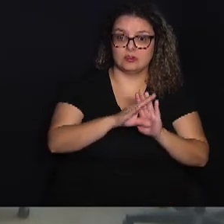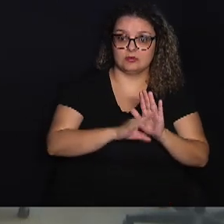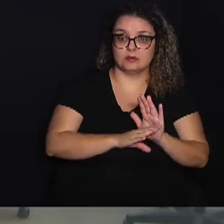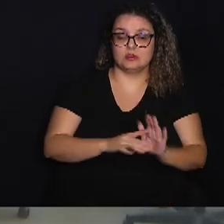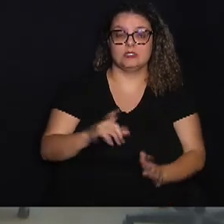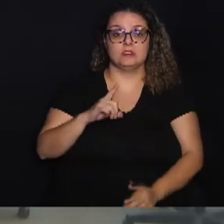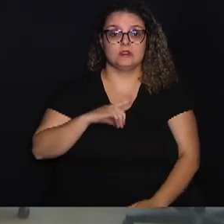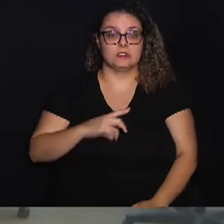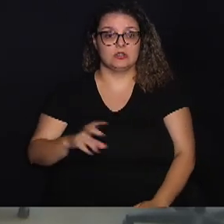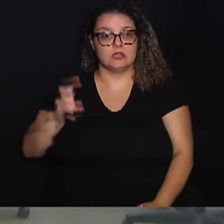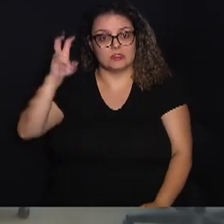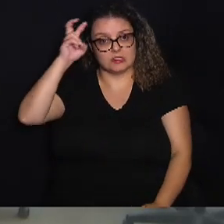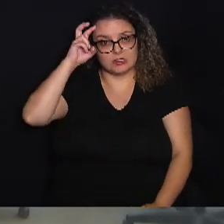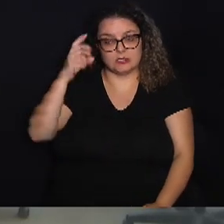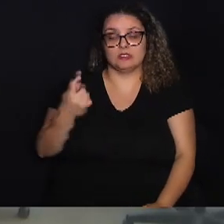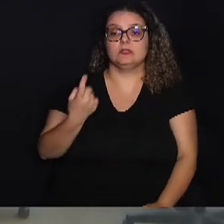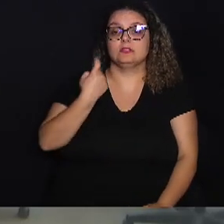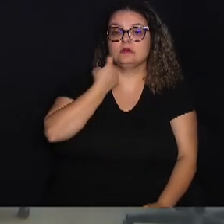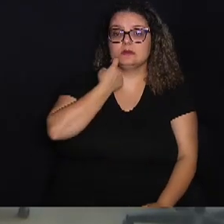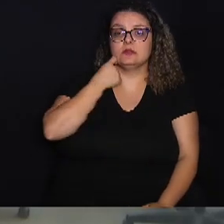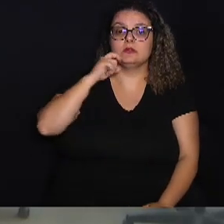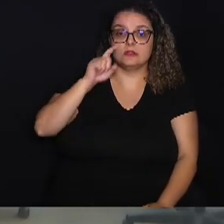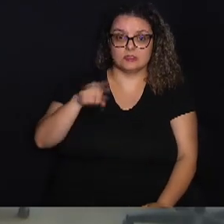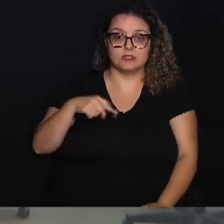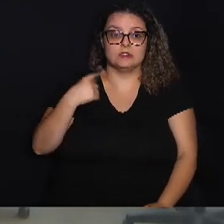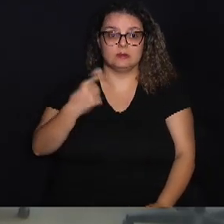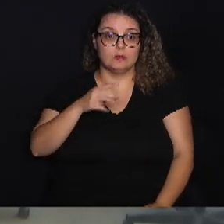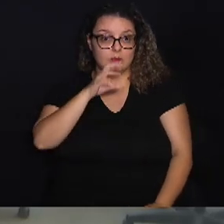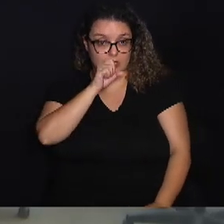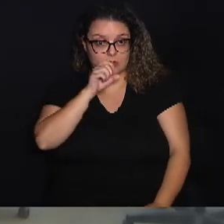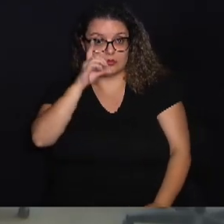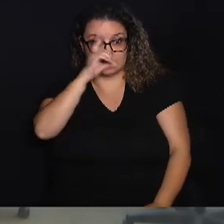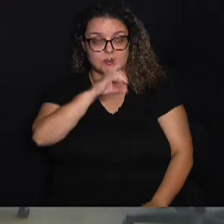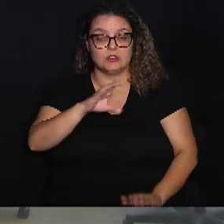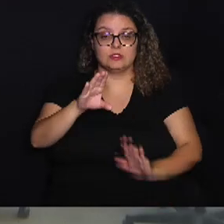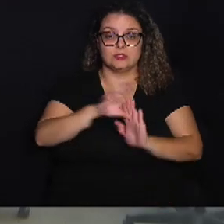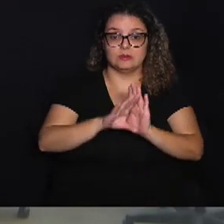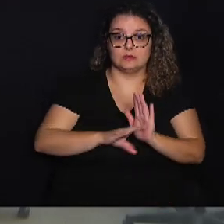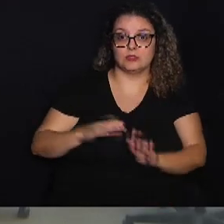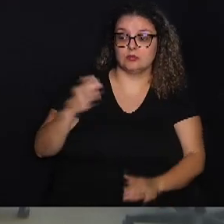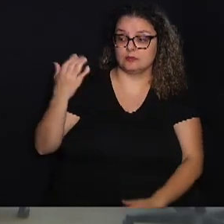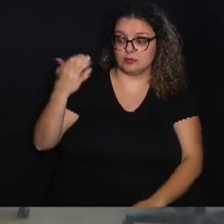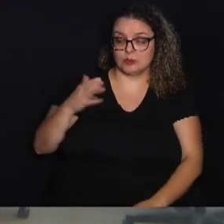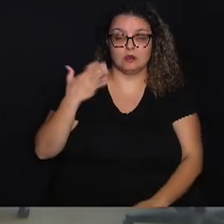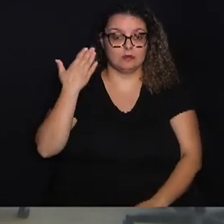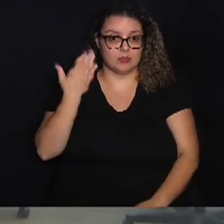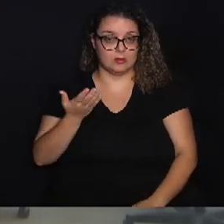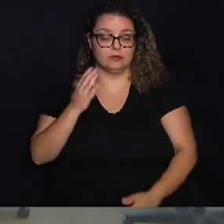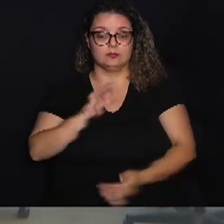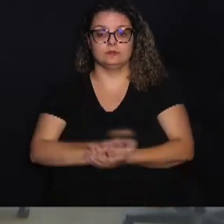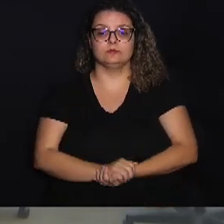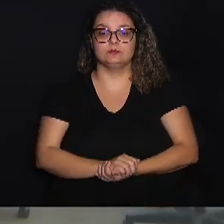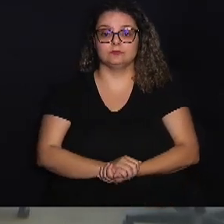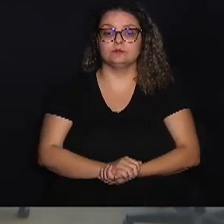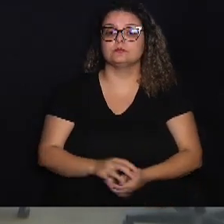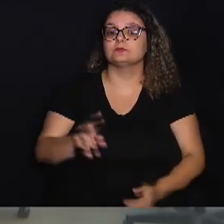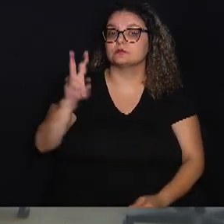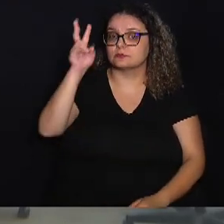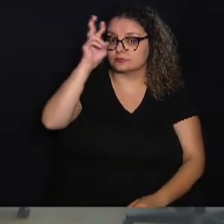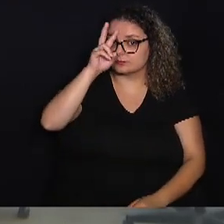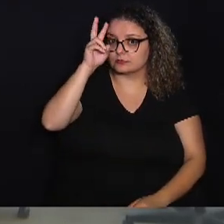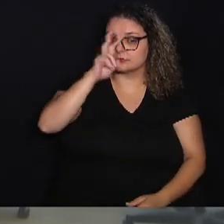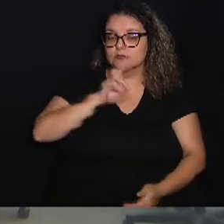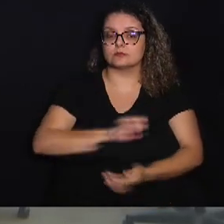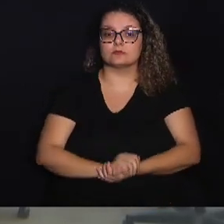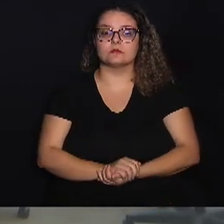quinta e sexta e aí tem o final de semana com programas inéditos para você Lembrando